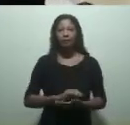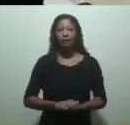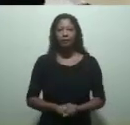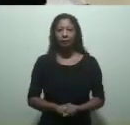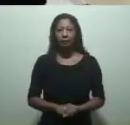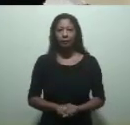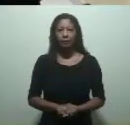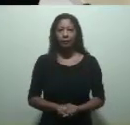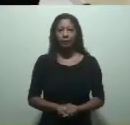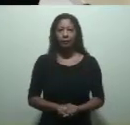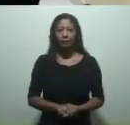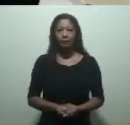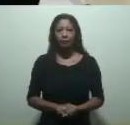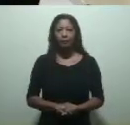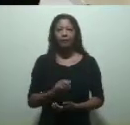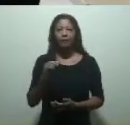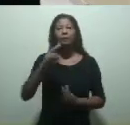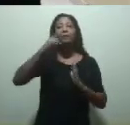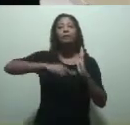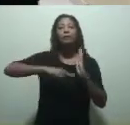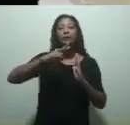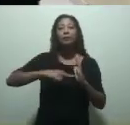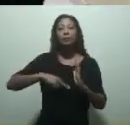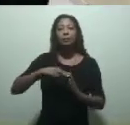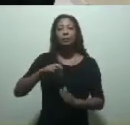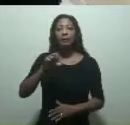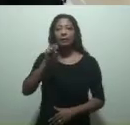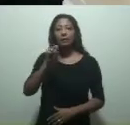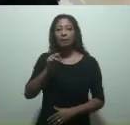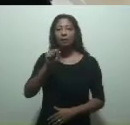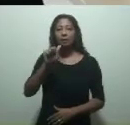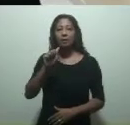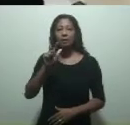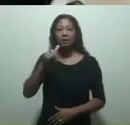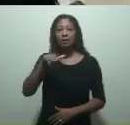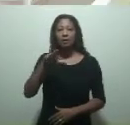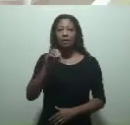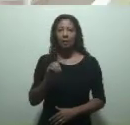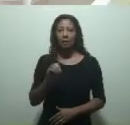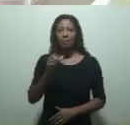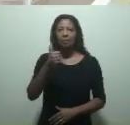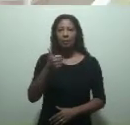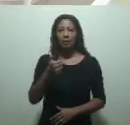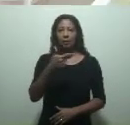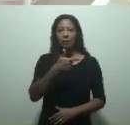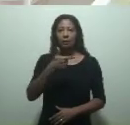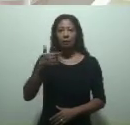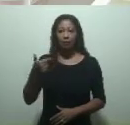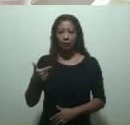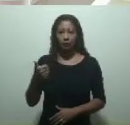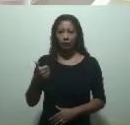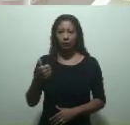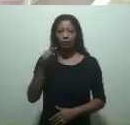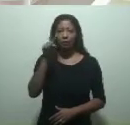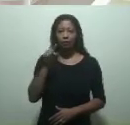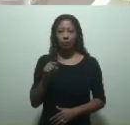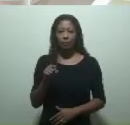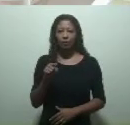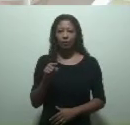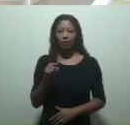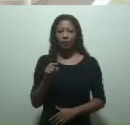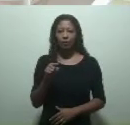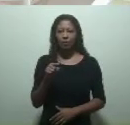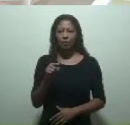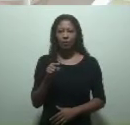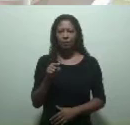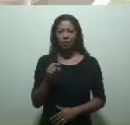da mensagem bíblica lida no capítulo 121, versículo 1 ao 4, do livro de